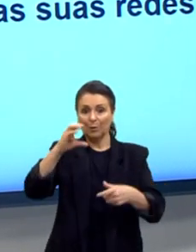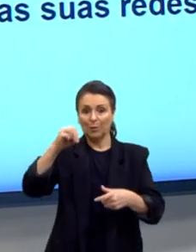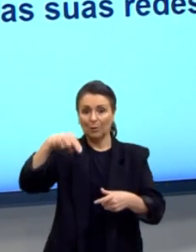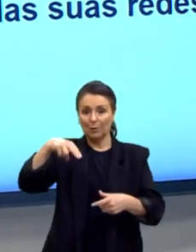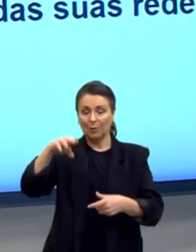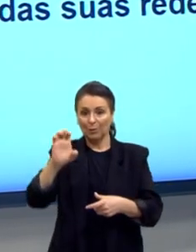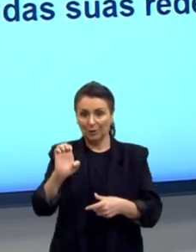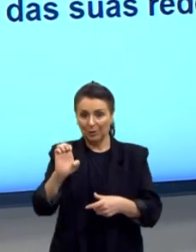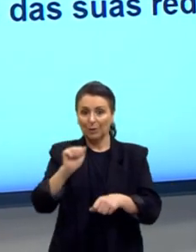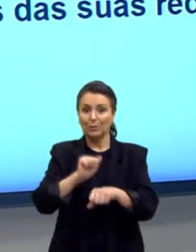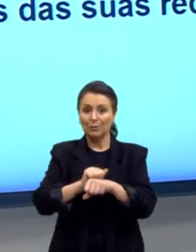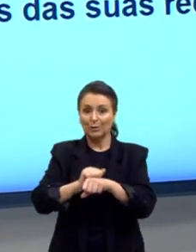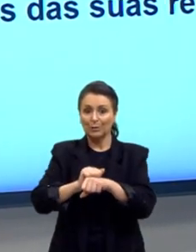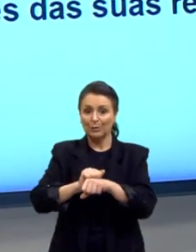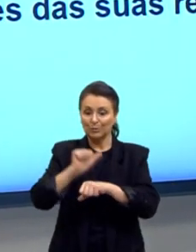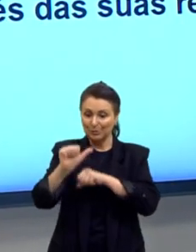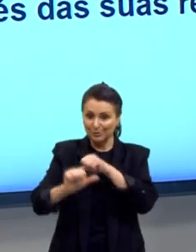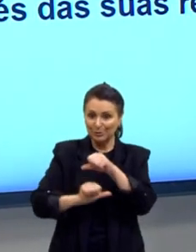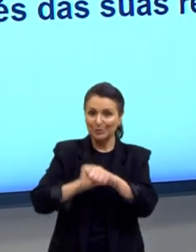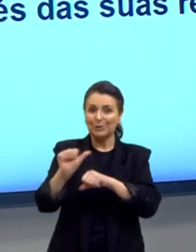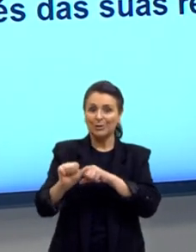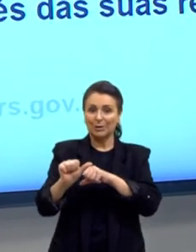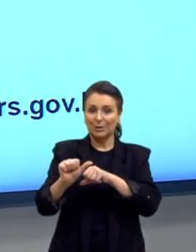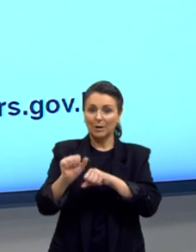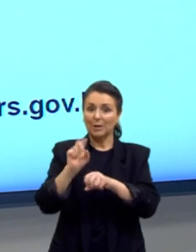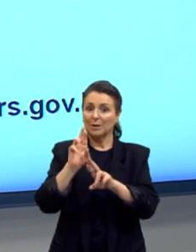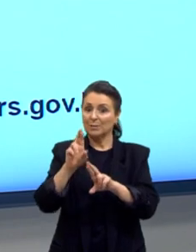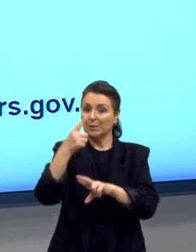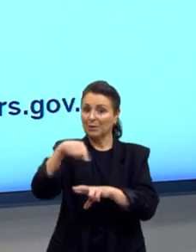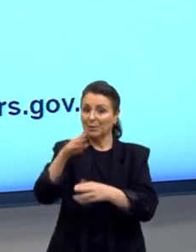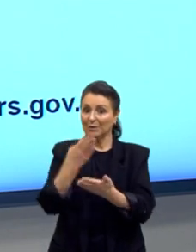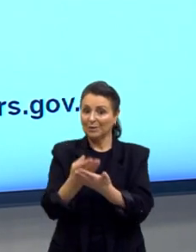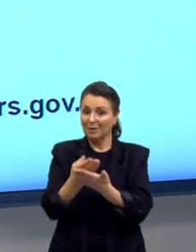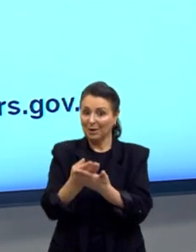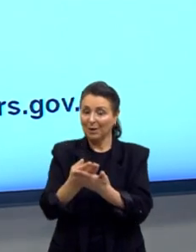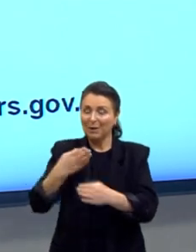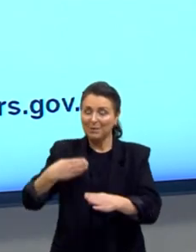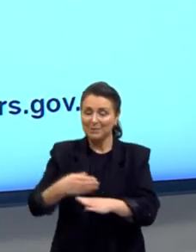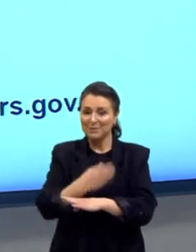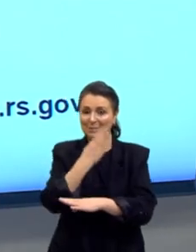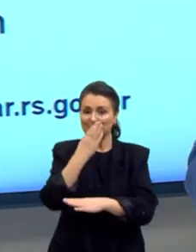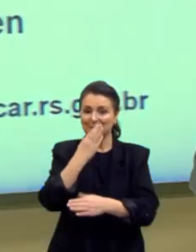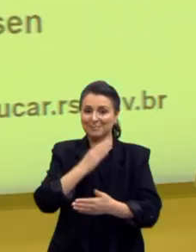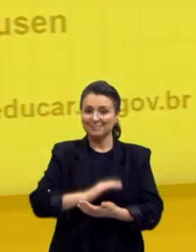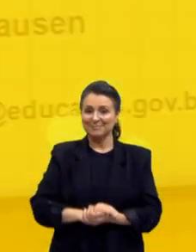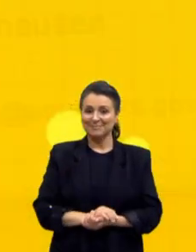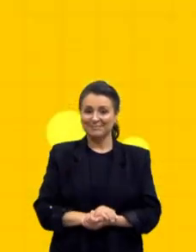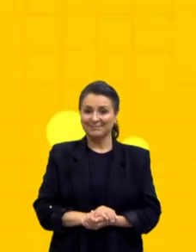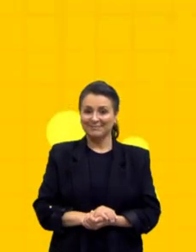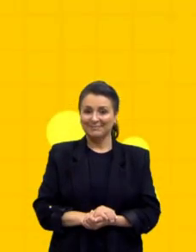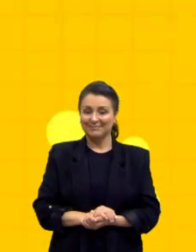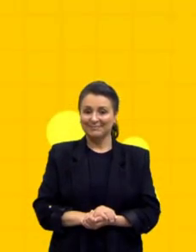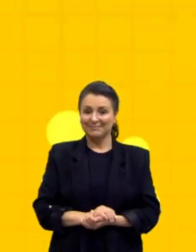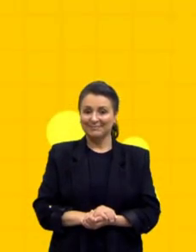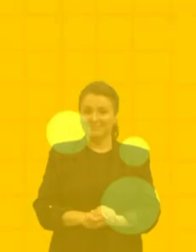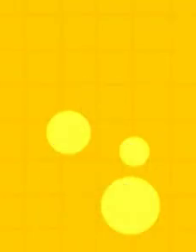sólido de revolução conto com vocês então na próxima aula até lá e partiu passar um